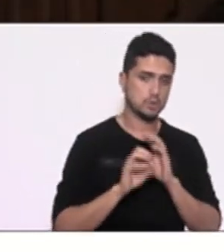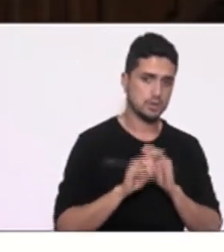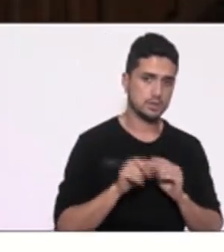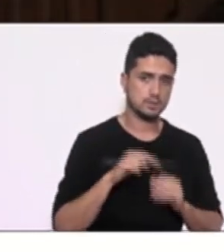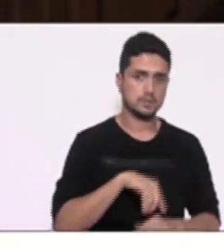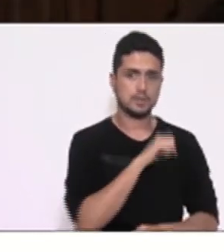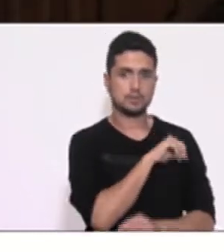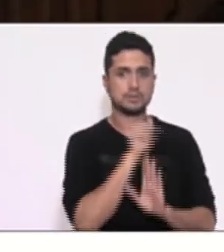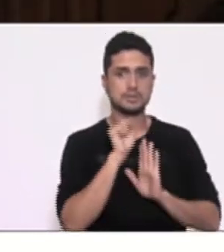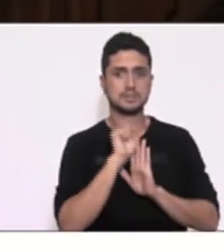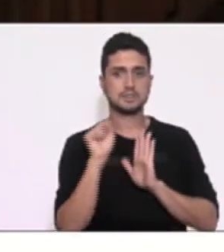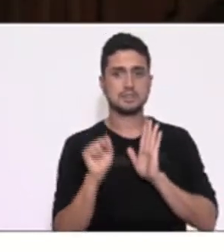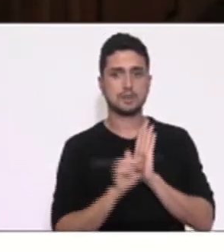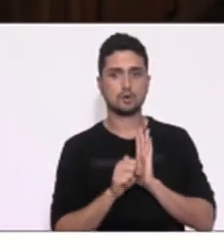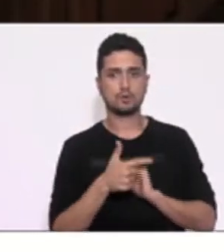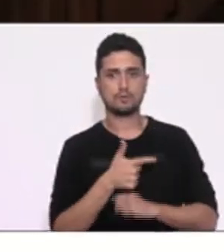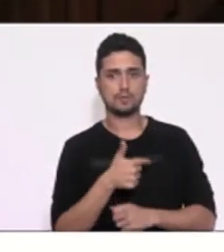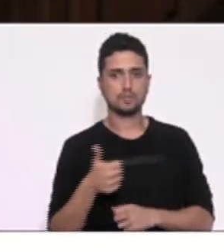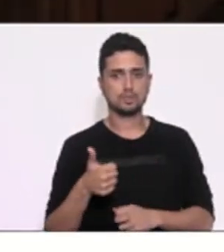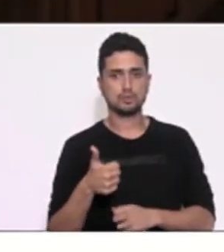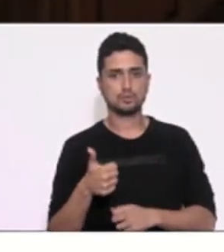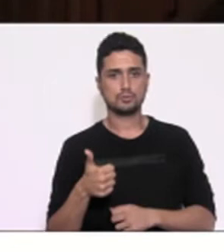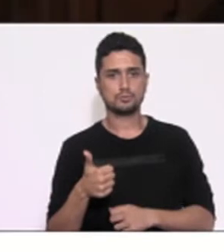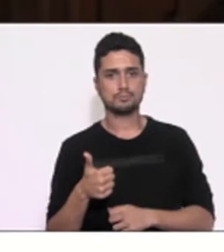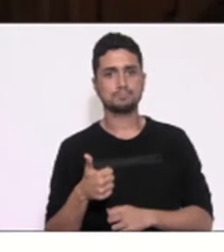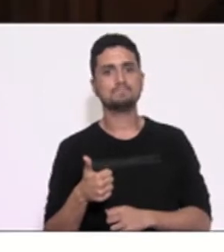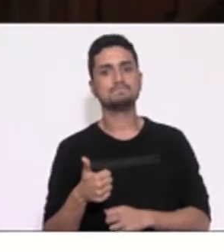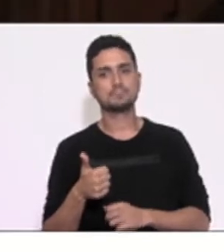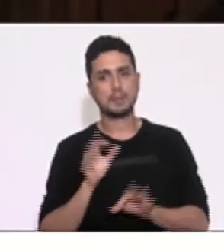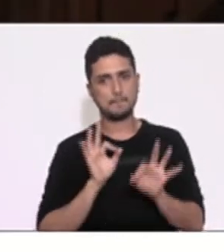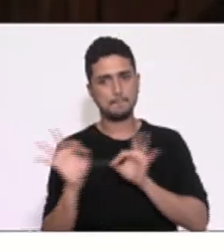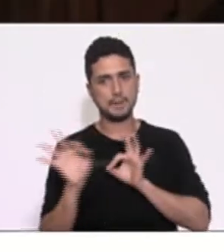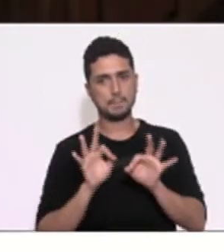no século XXI, na iminência de preparar